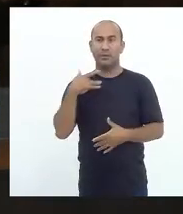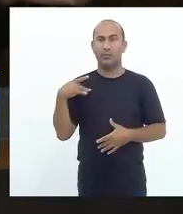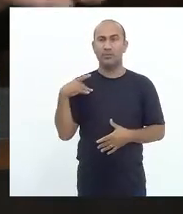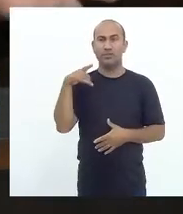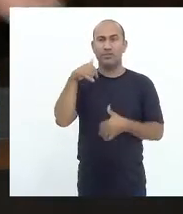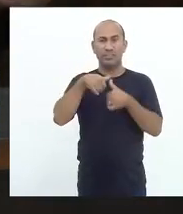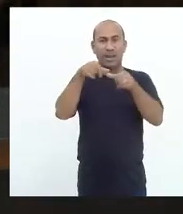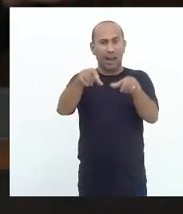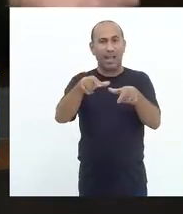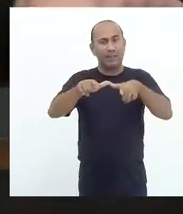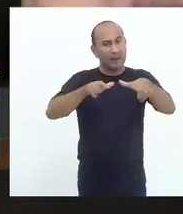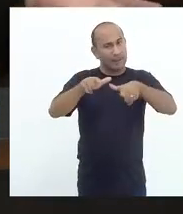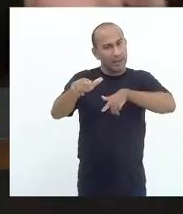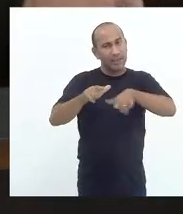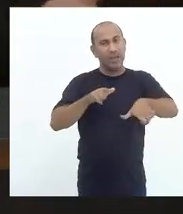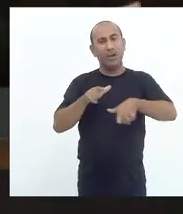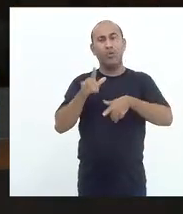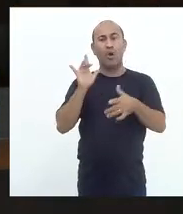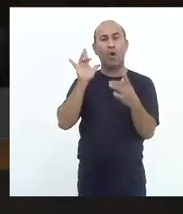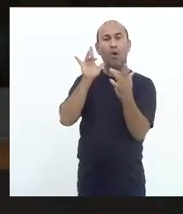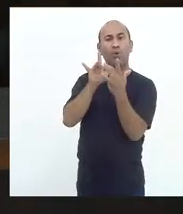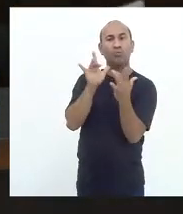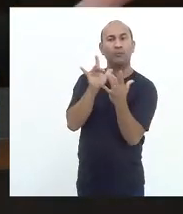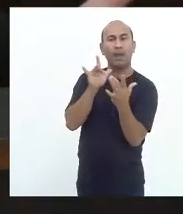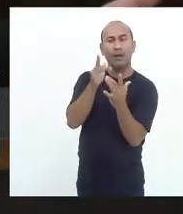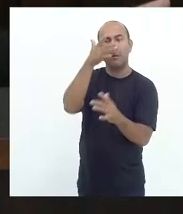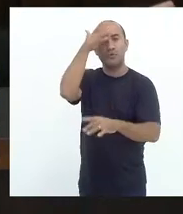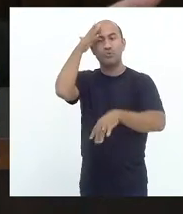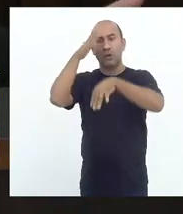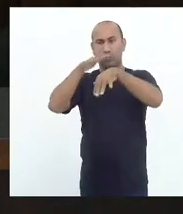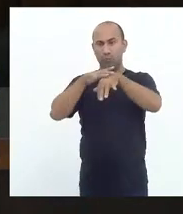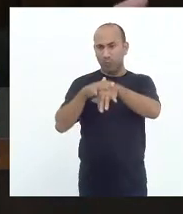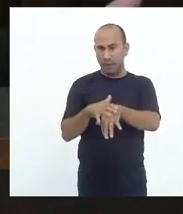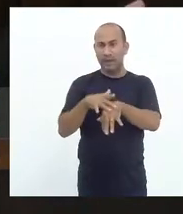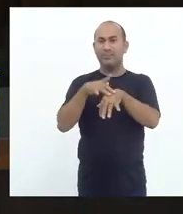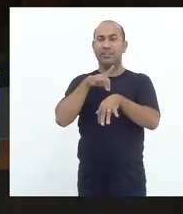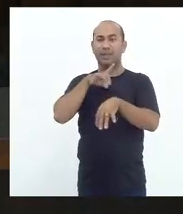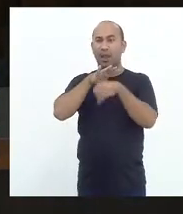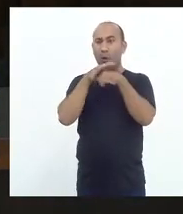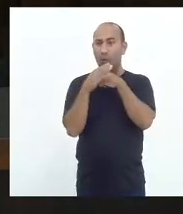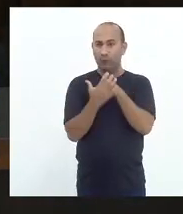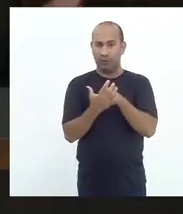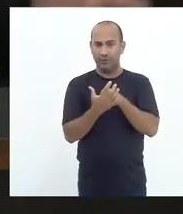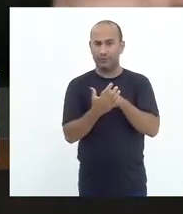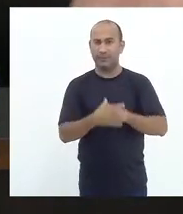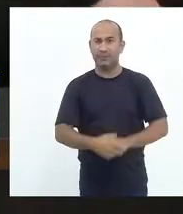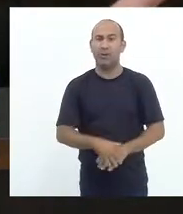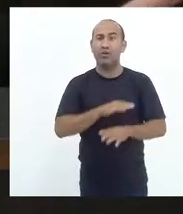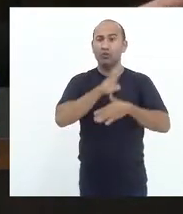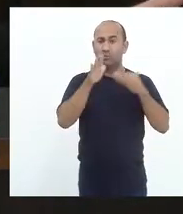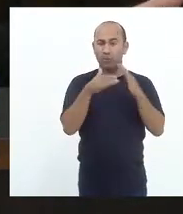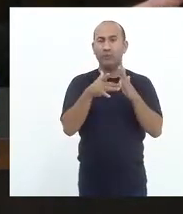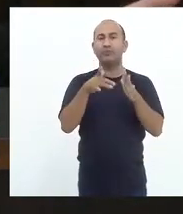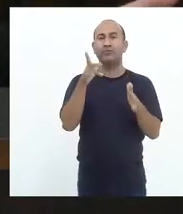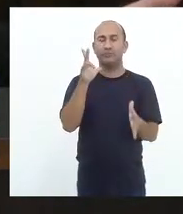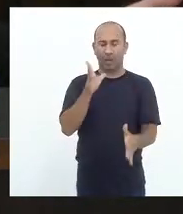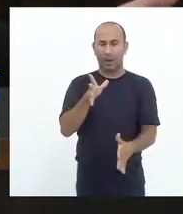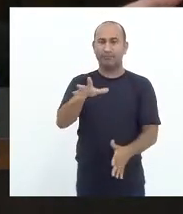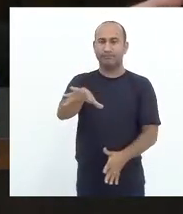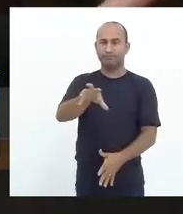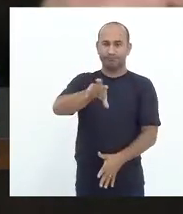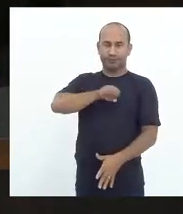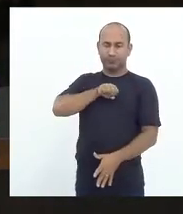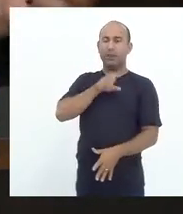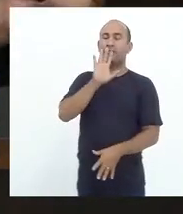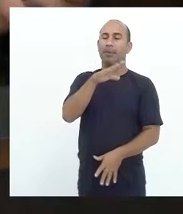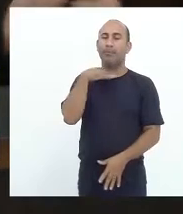expostos diretamente em contato, né, com os pacientes vítimas de Covid, todos eles já teriam falecido. Então,